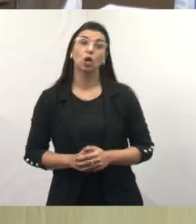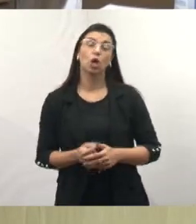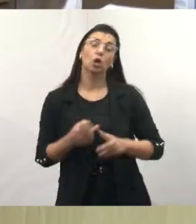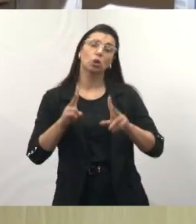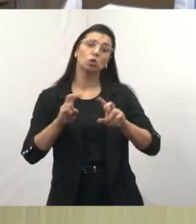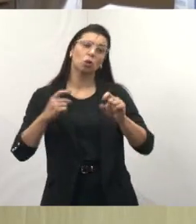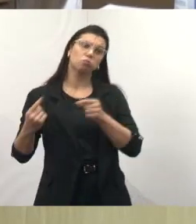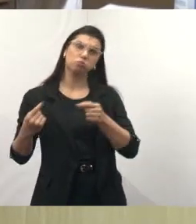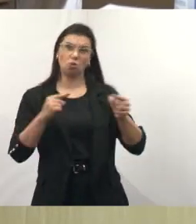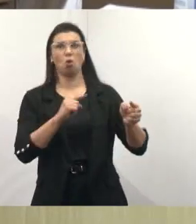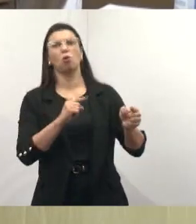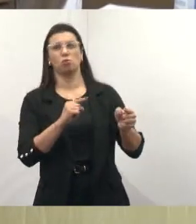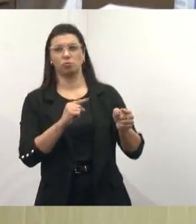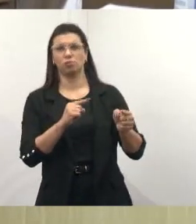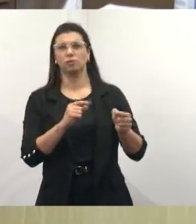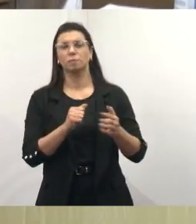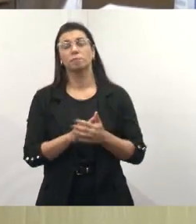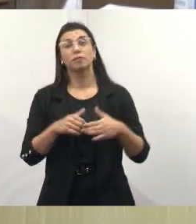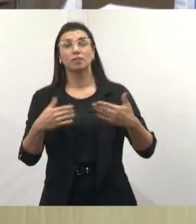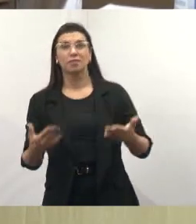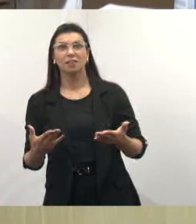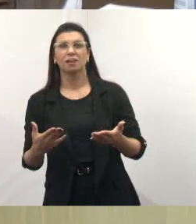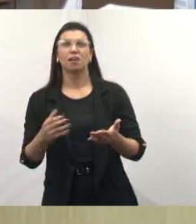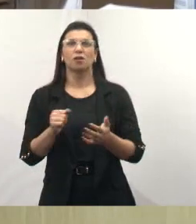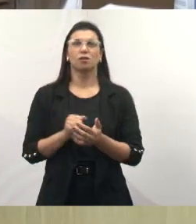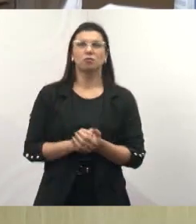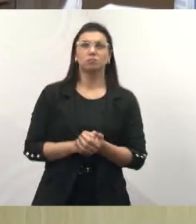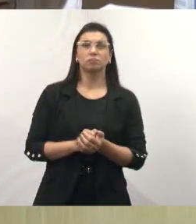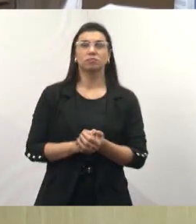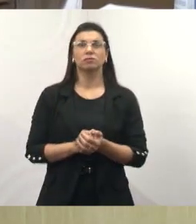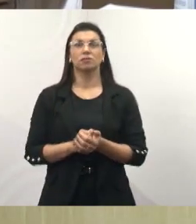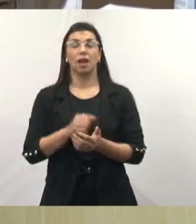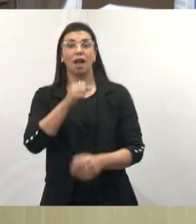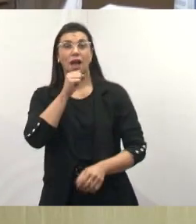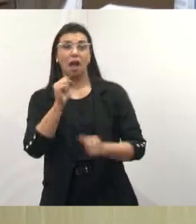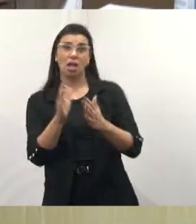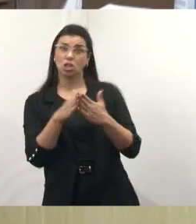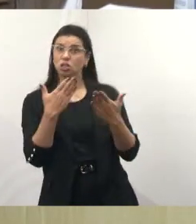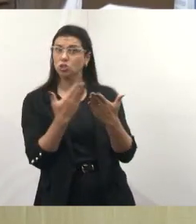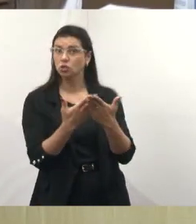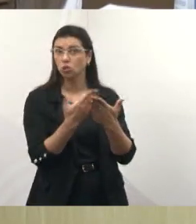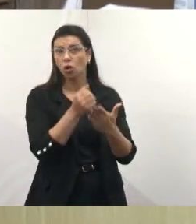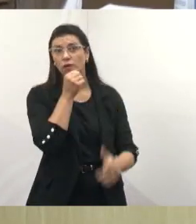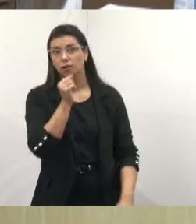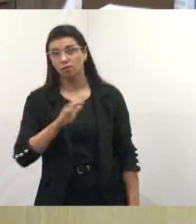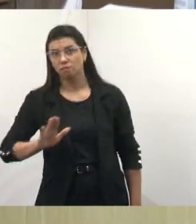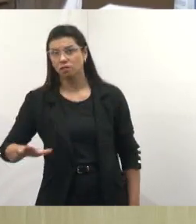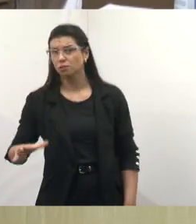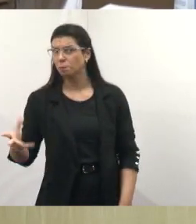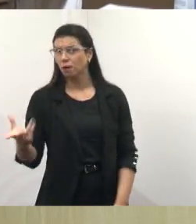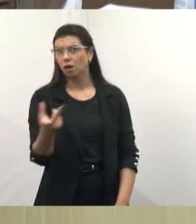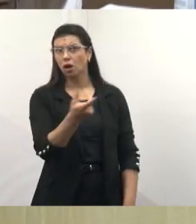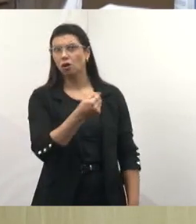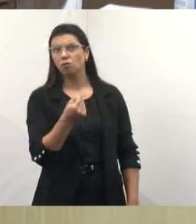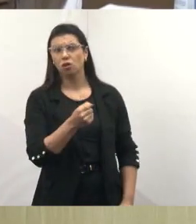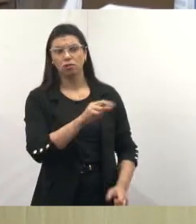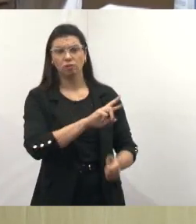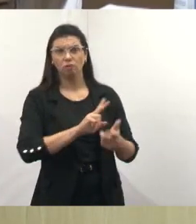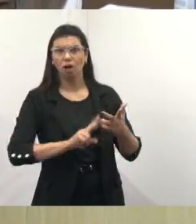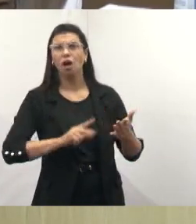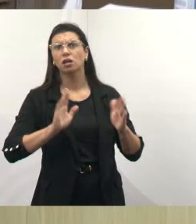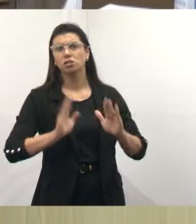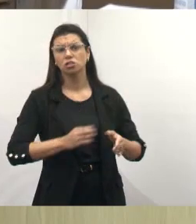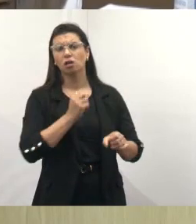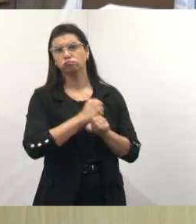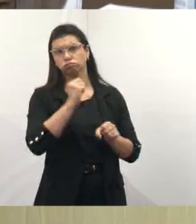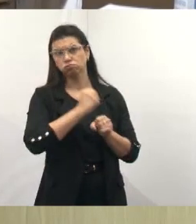Não, ele aponta o dedo mesmo. Então, as creches maravilhosas que foram feitas, né? Mais 6 que estão